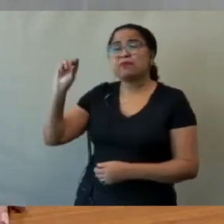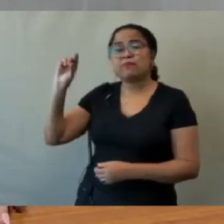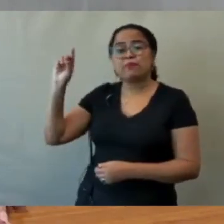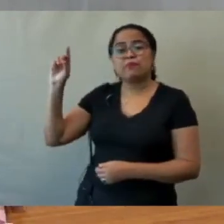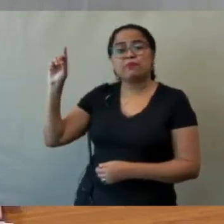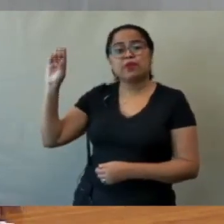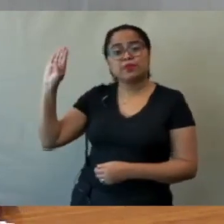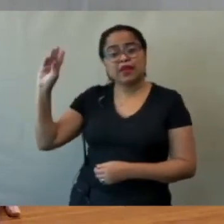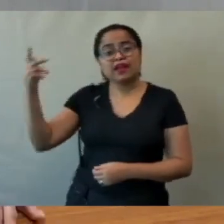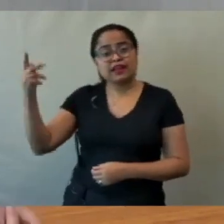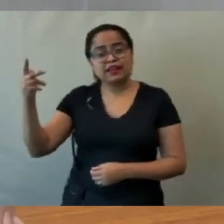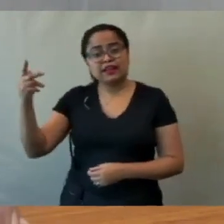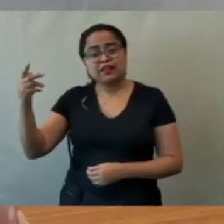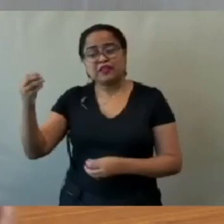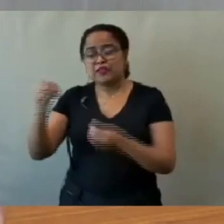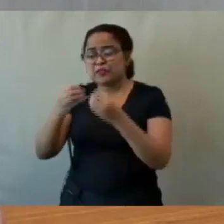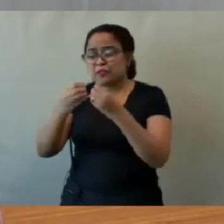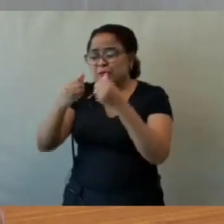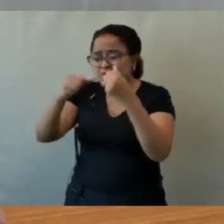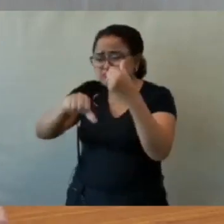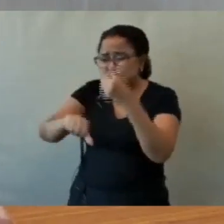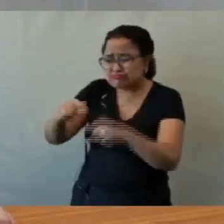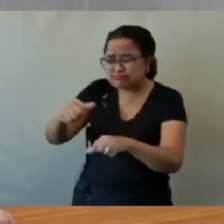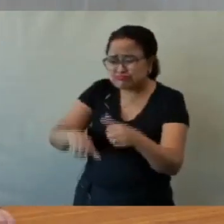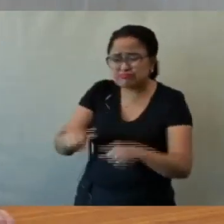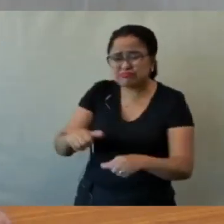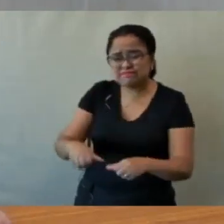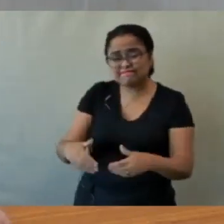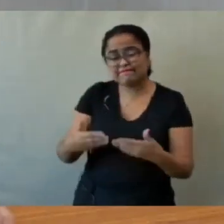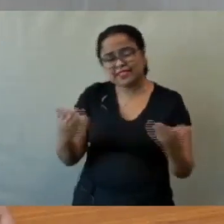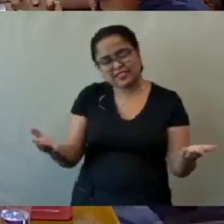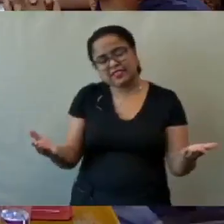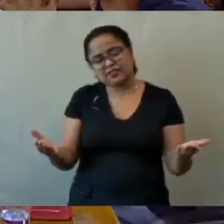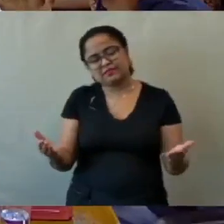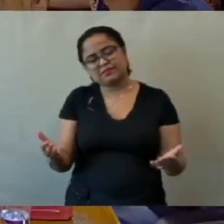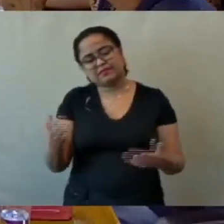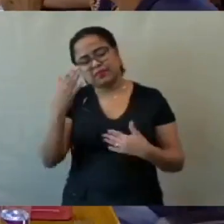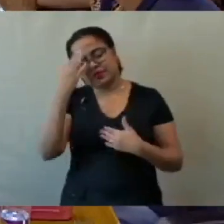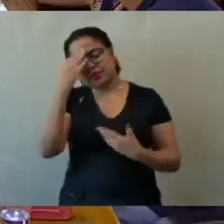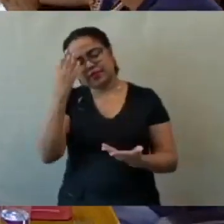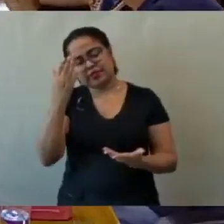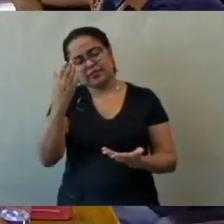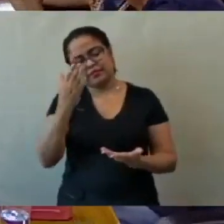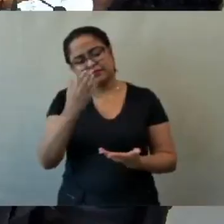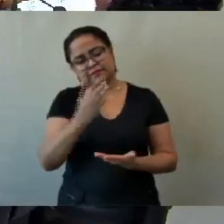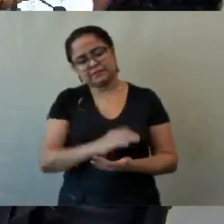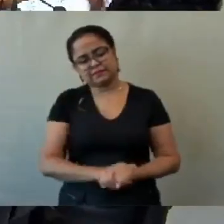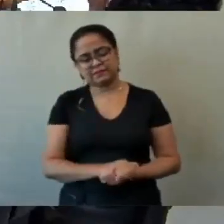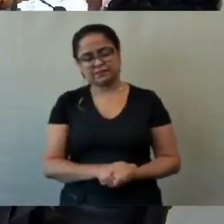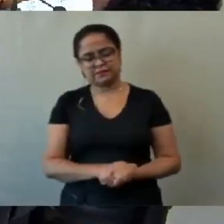pior. Né? E é isso aí. Obrigada a todos.